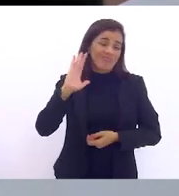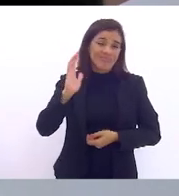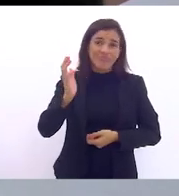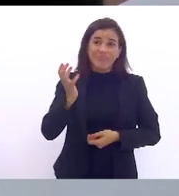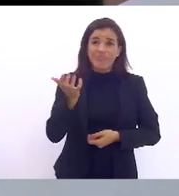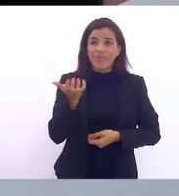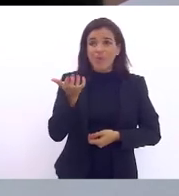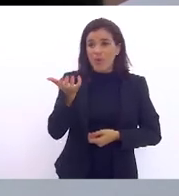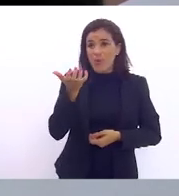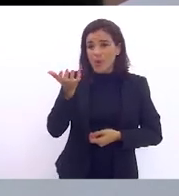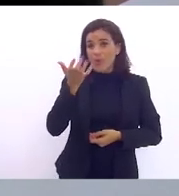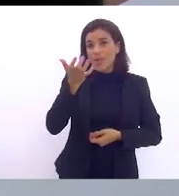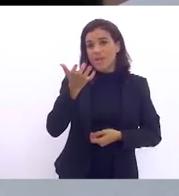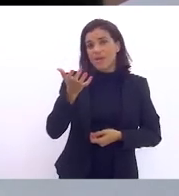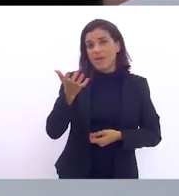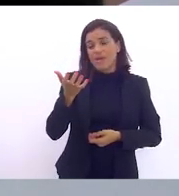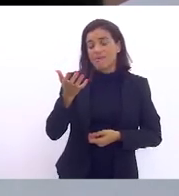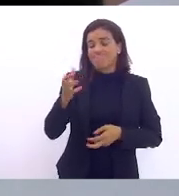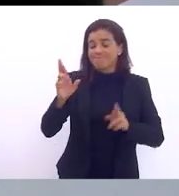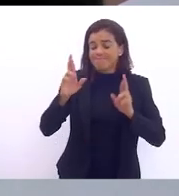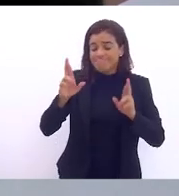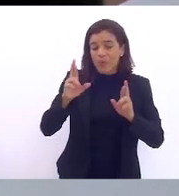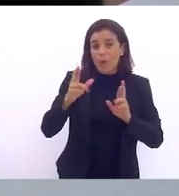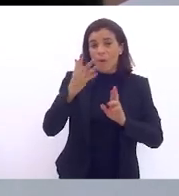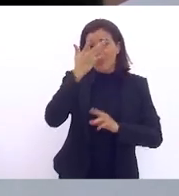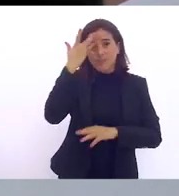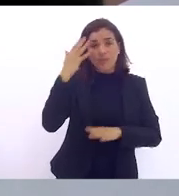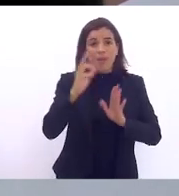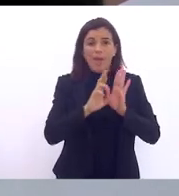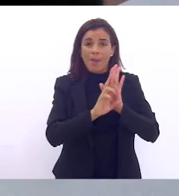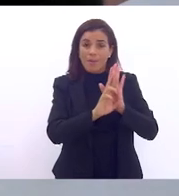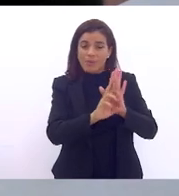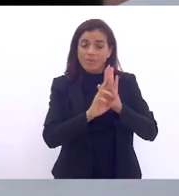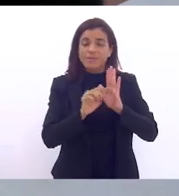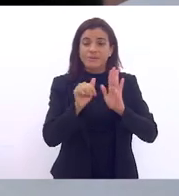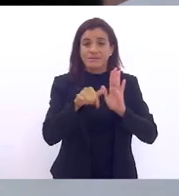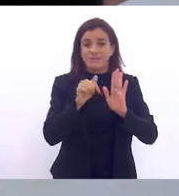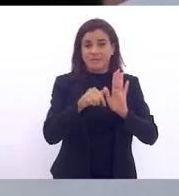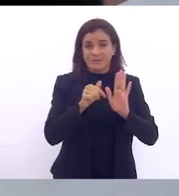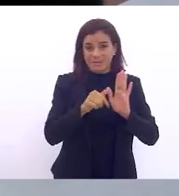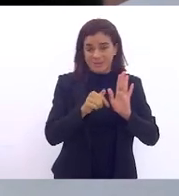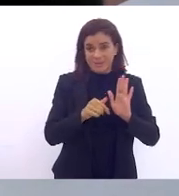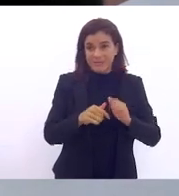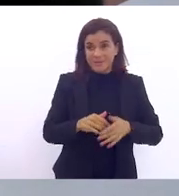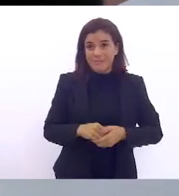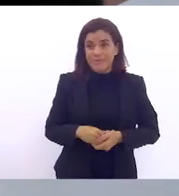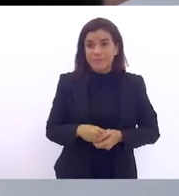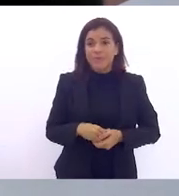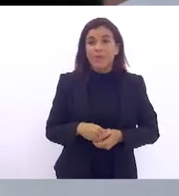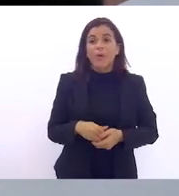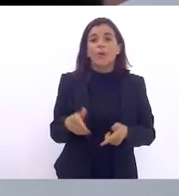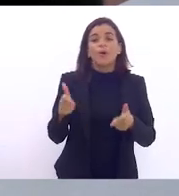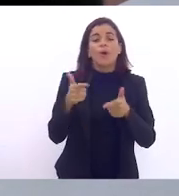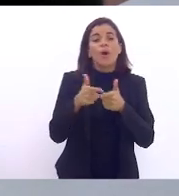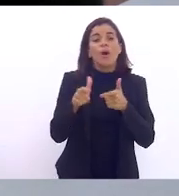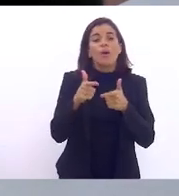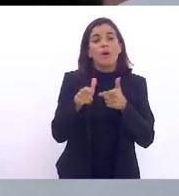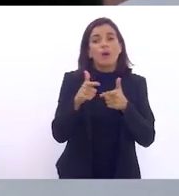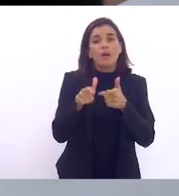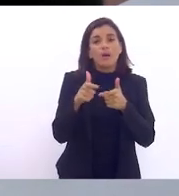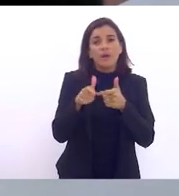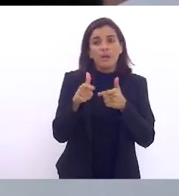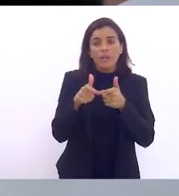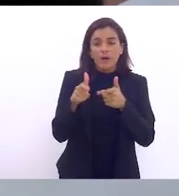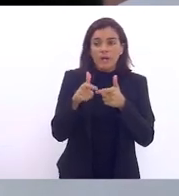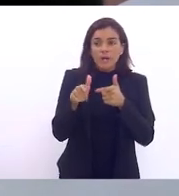que tivesse aqui algum representante das tags né do sem parado veloi se esse problema que acontece